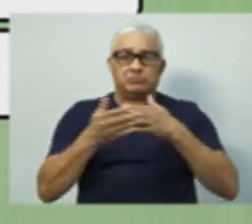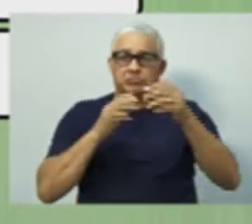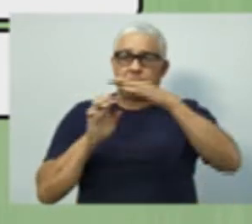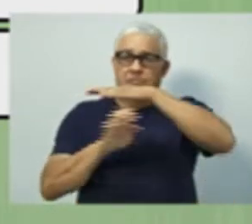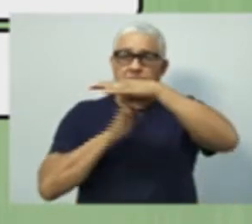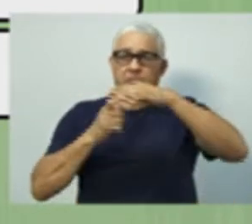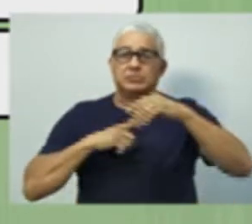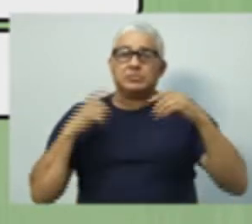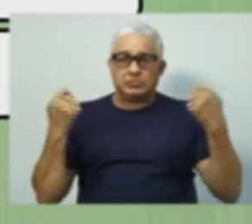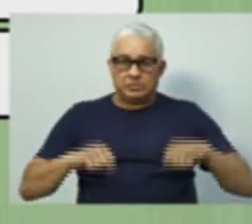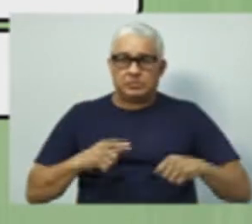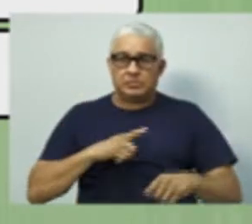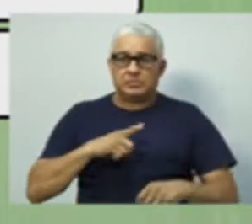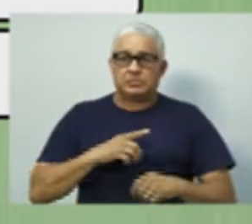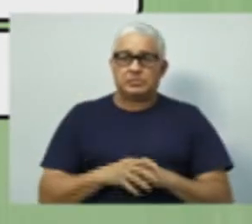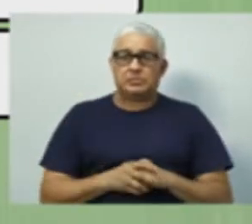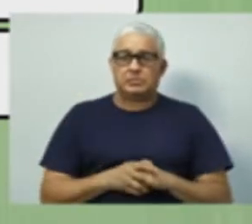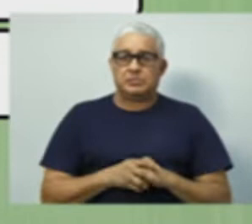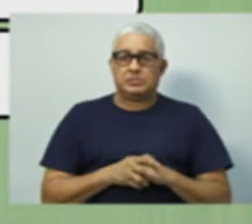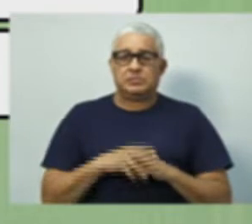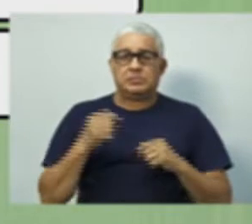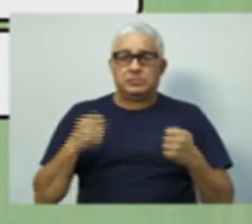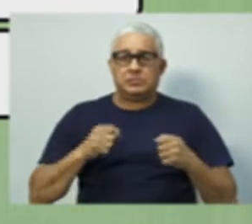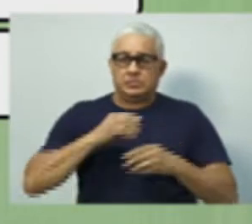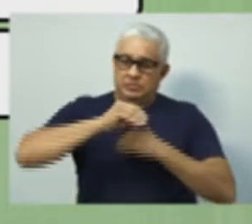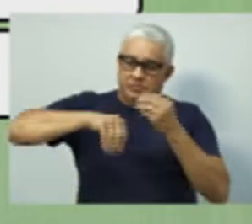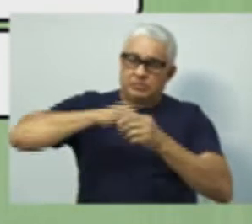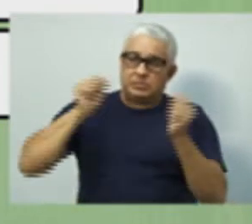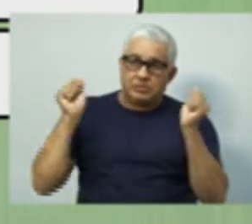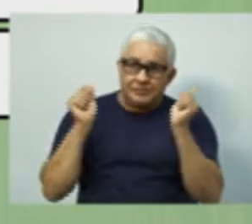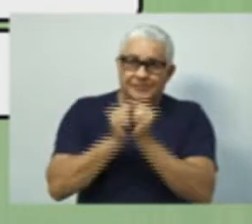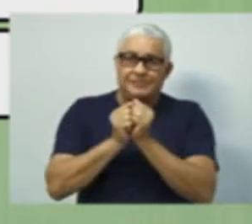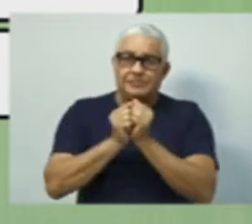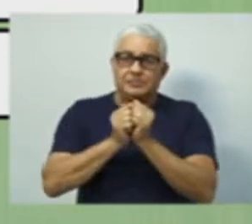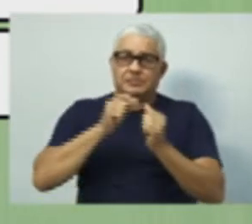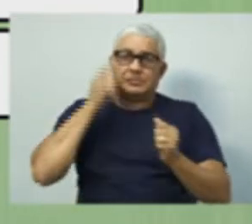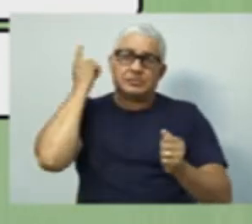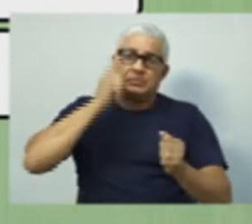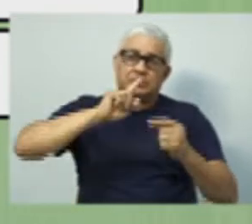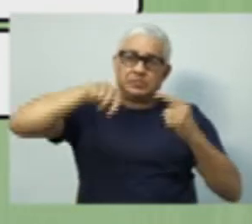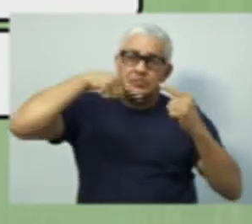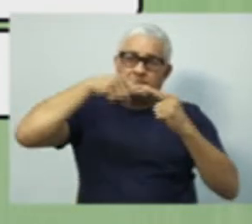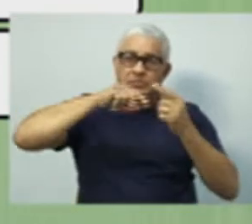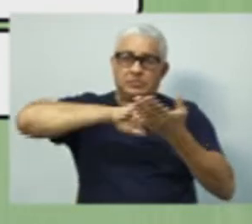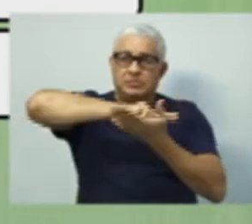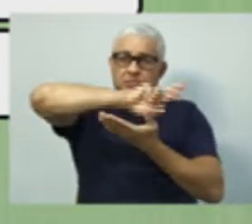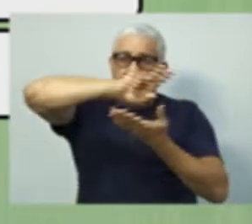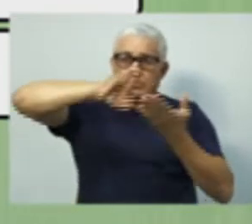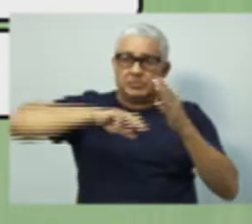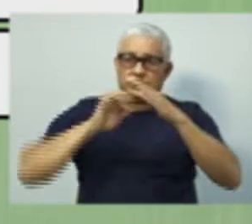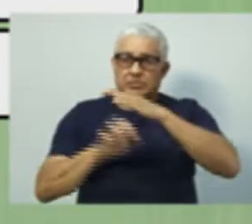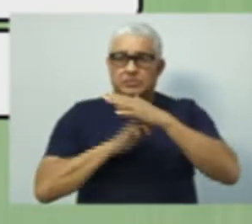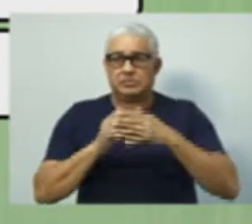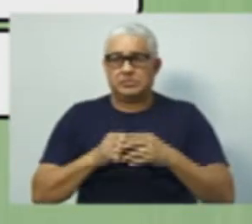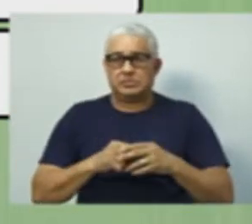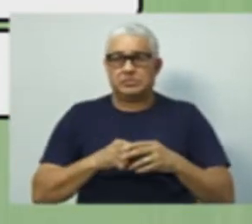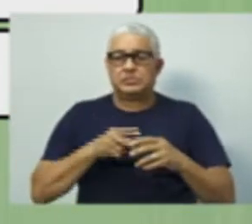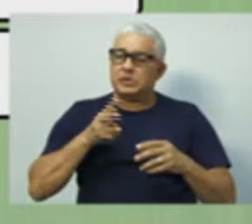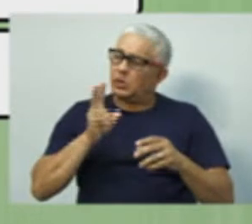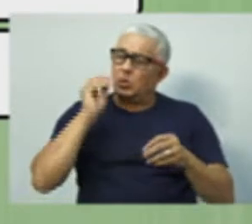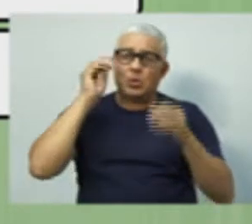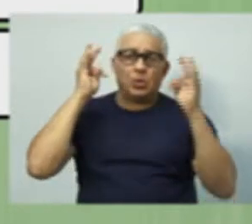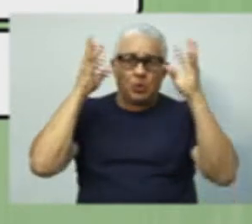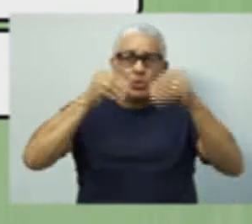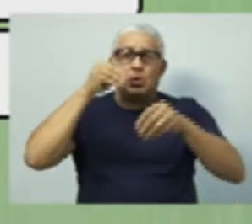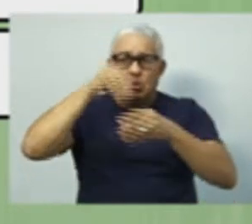ela tem que estar imbuída, toda empresa tem que estar envolvida no alcance das metas. Toda empresa tem que estar, todo o corpo, desde